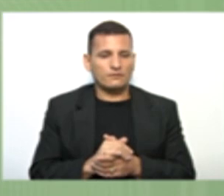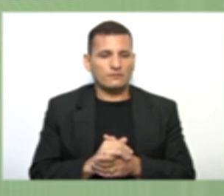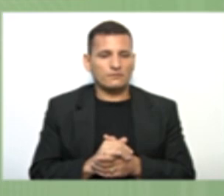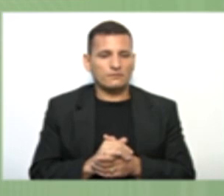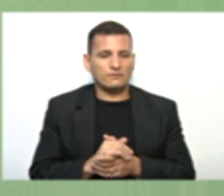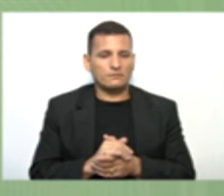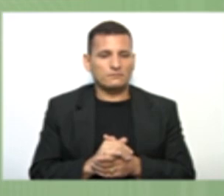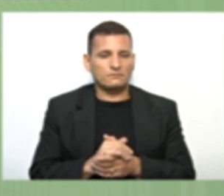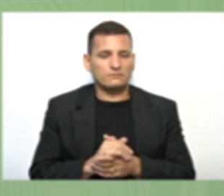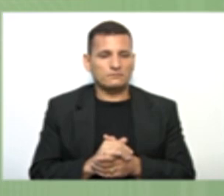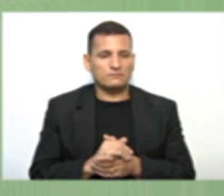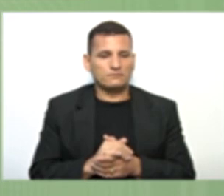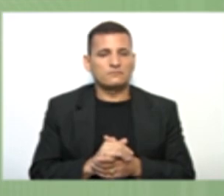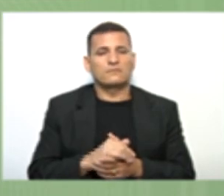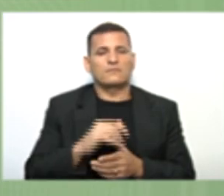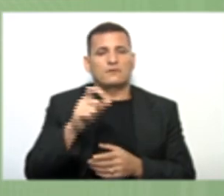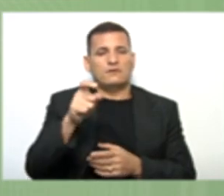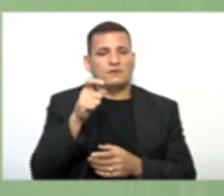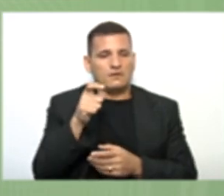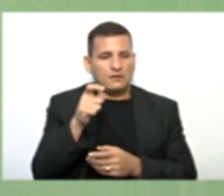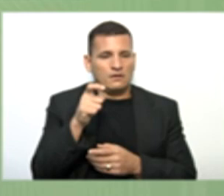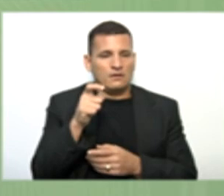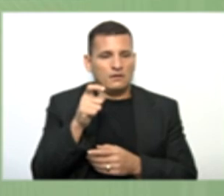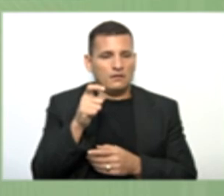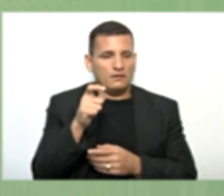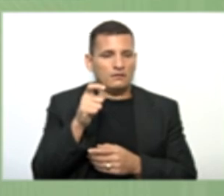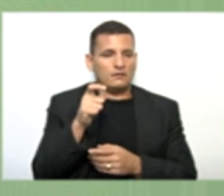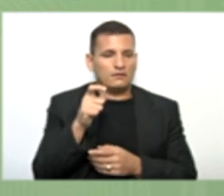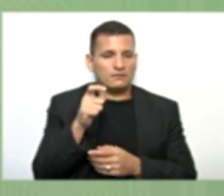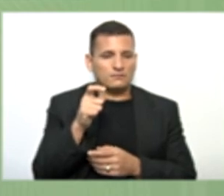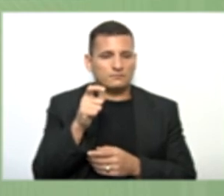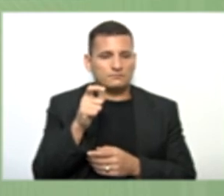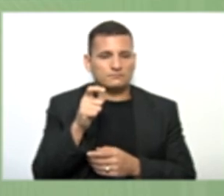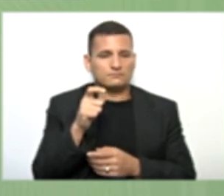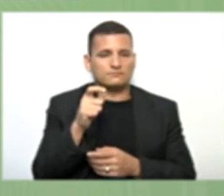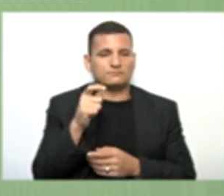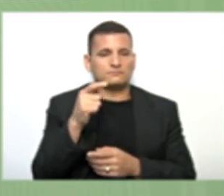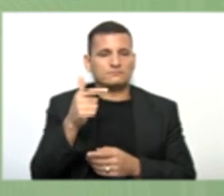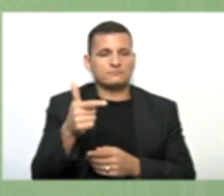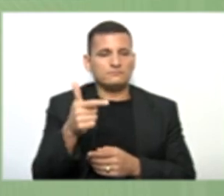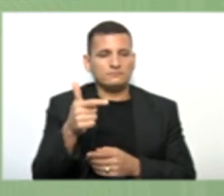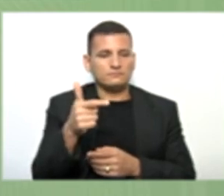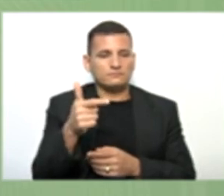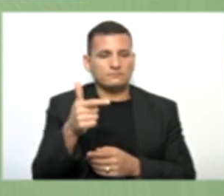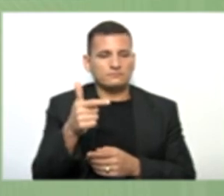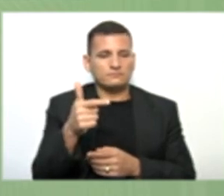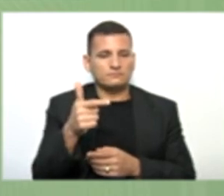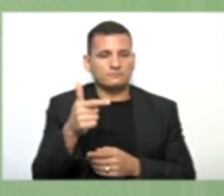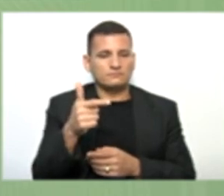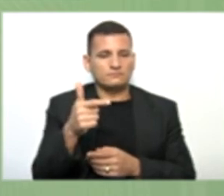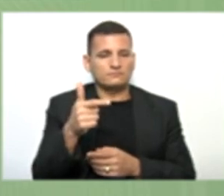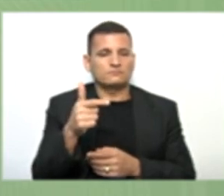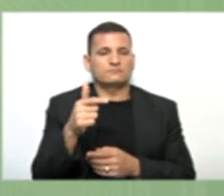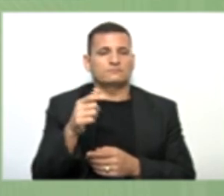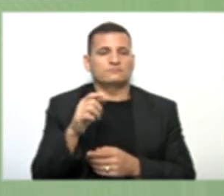Entre com X, entrei com X aqui, ó. Entre com a posição do X, entrei com 2. Entro com a bolinha, entrei com a bolinha aqui, e